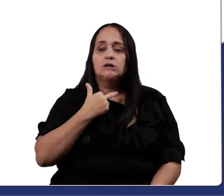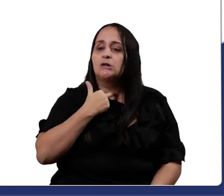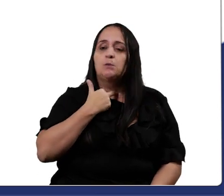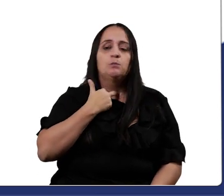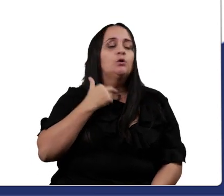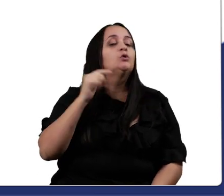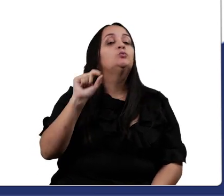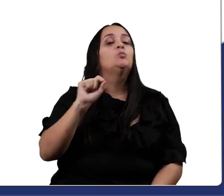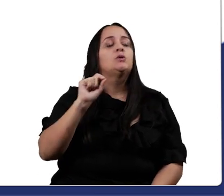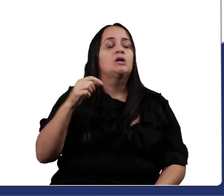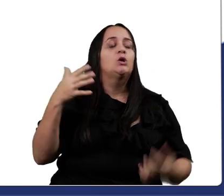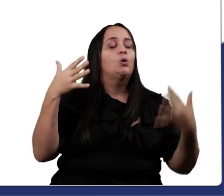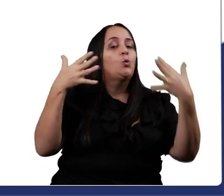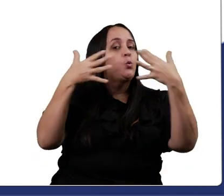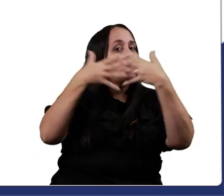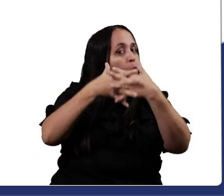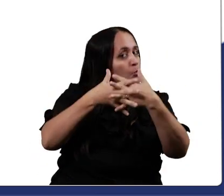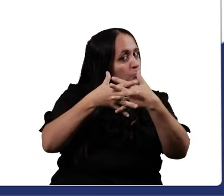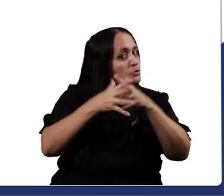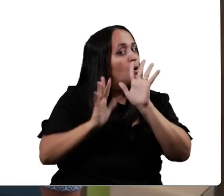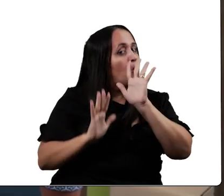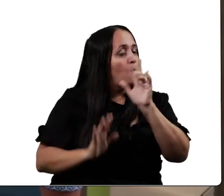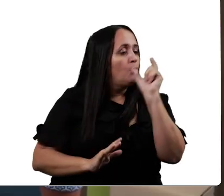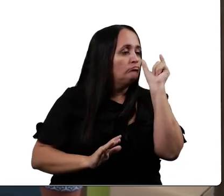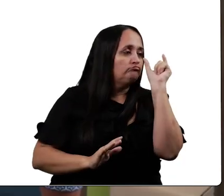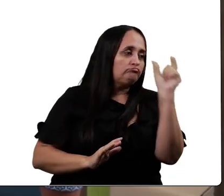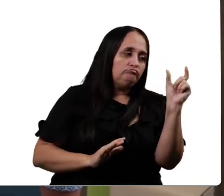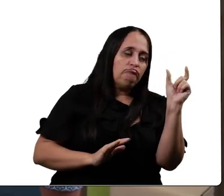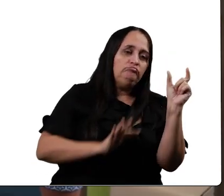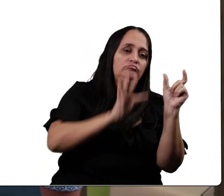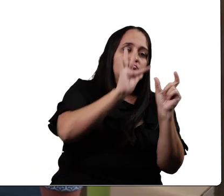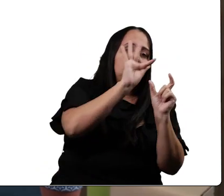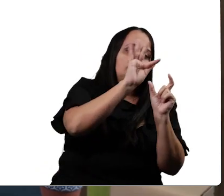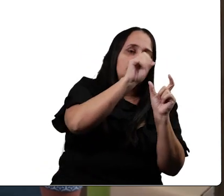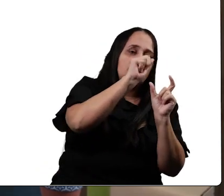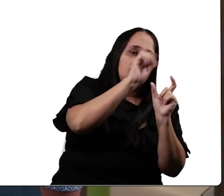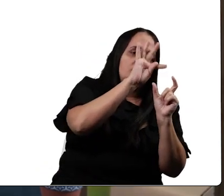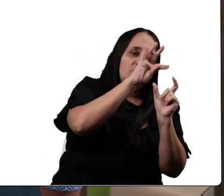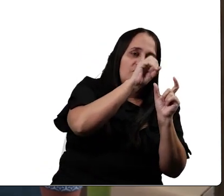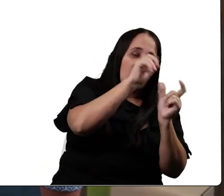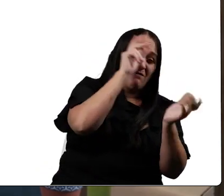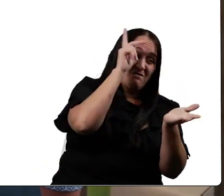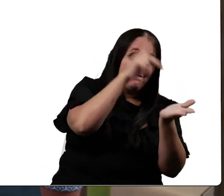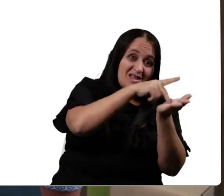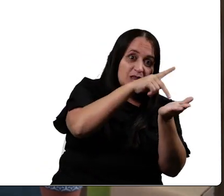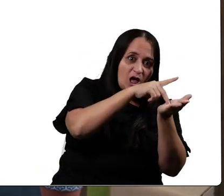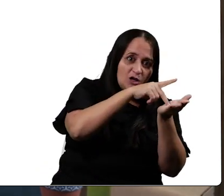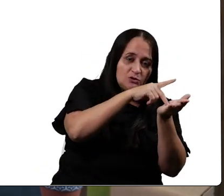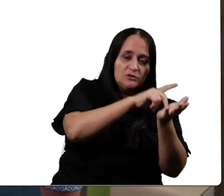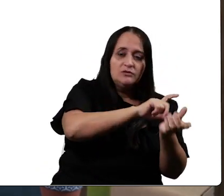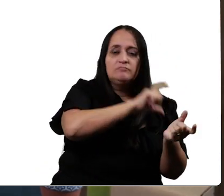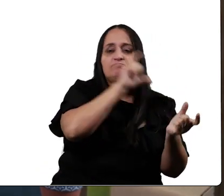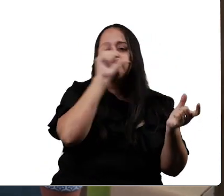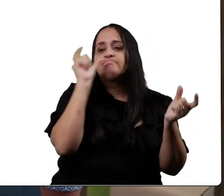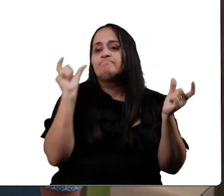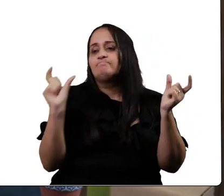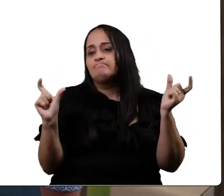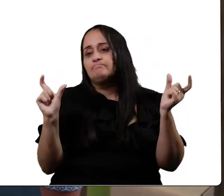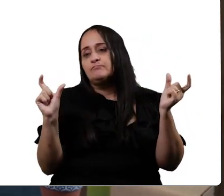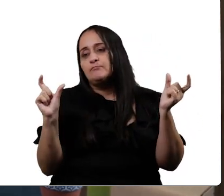fato com opinião. Muitas vezes a gente tem opiniões sobre o assunto,